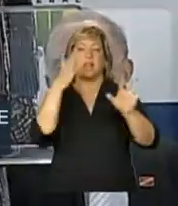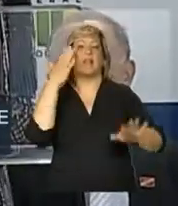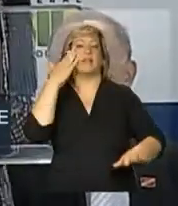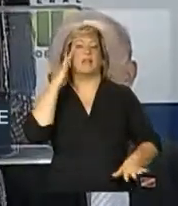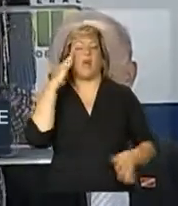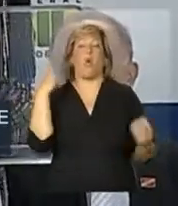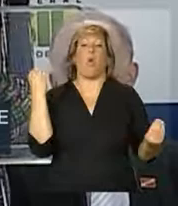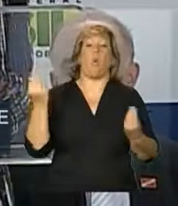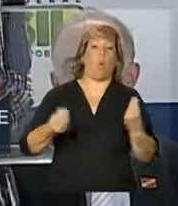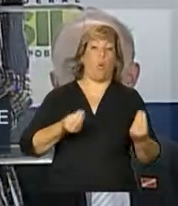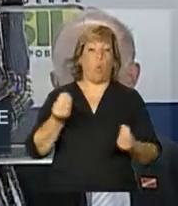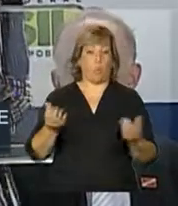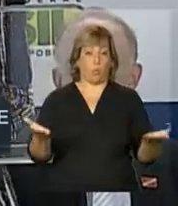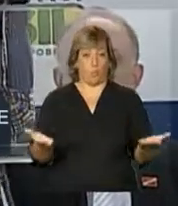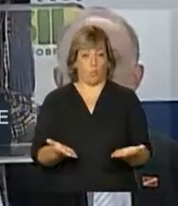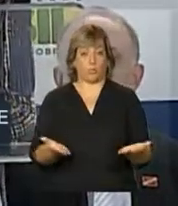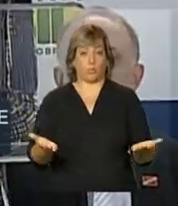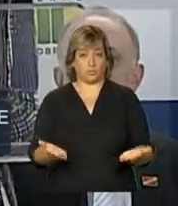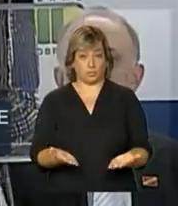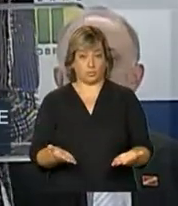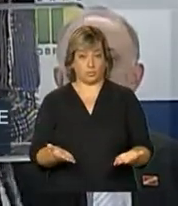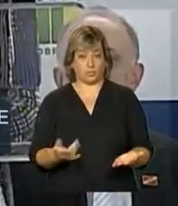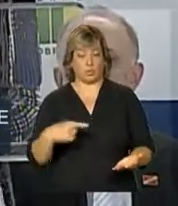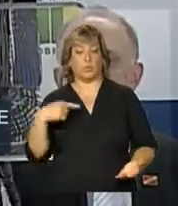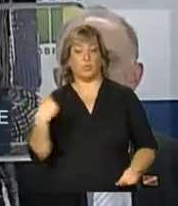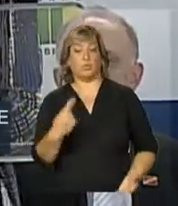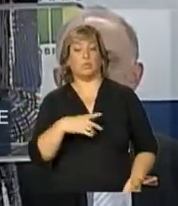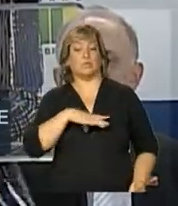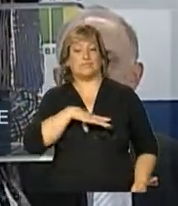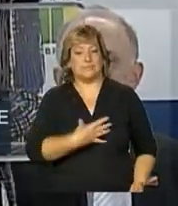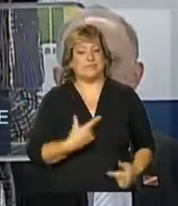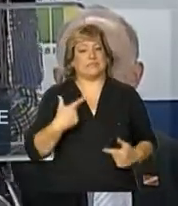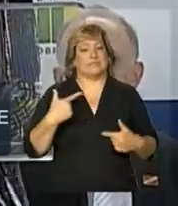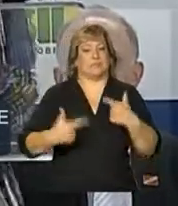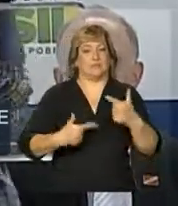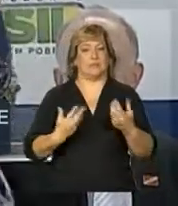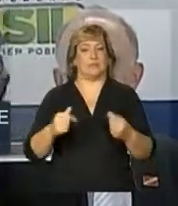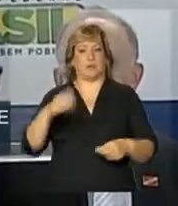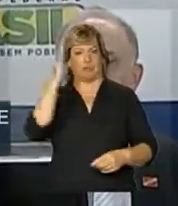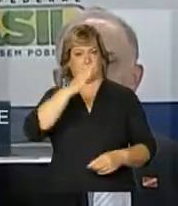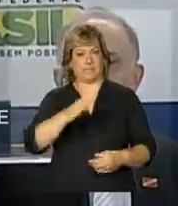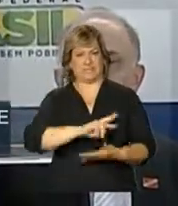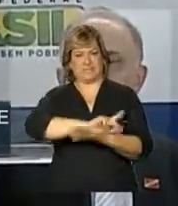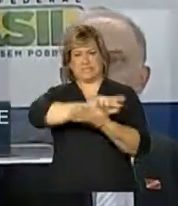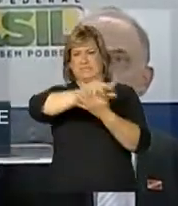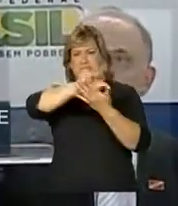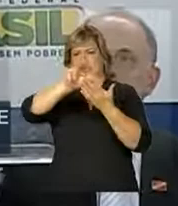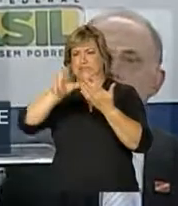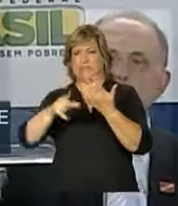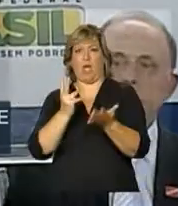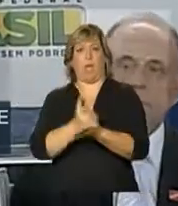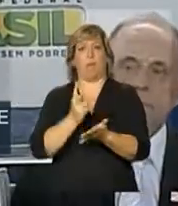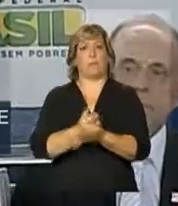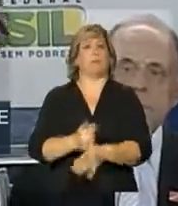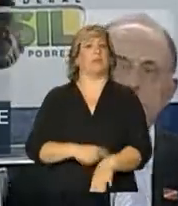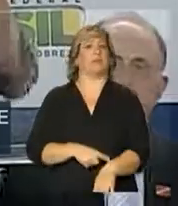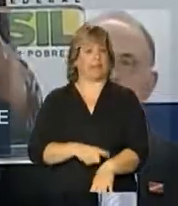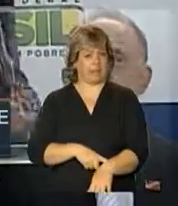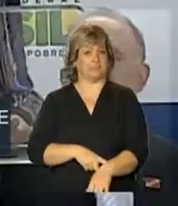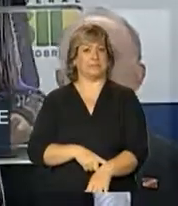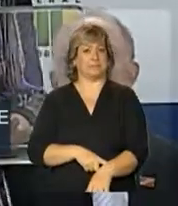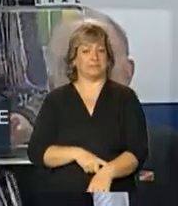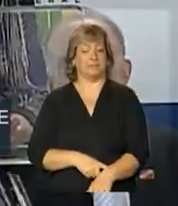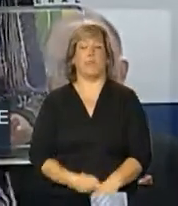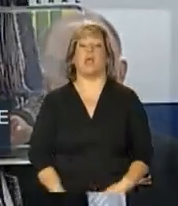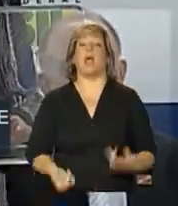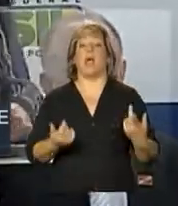que hoje os desafios do Brasil são múltiplos e simultâneos. Ao mesmo tempo que nós